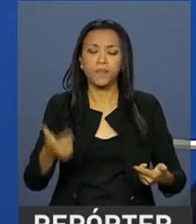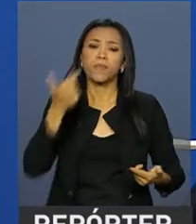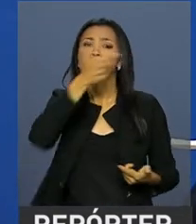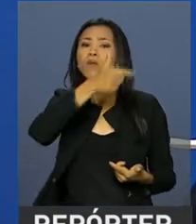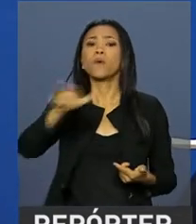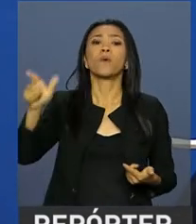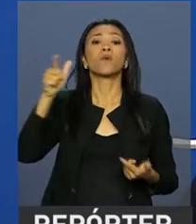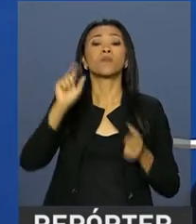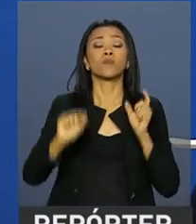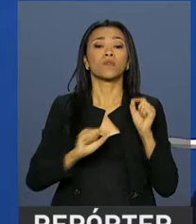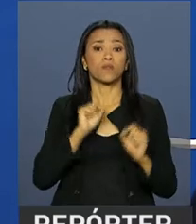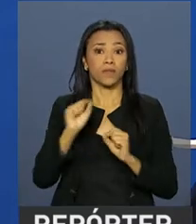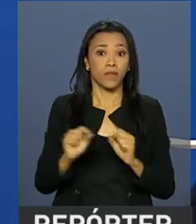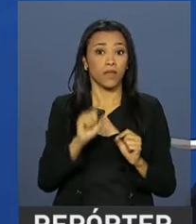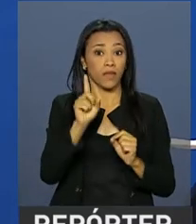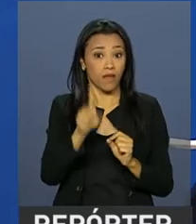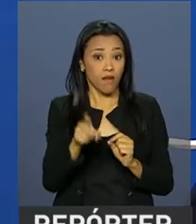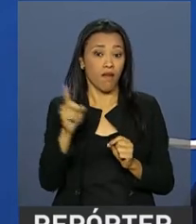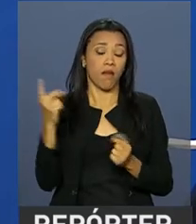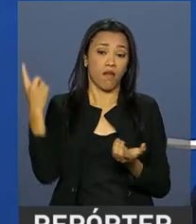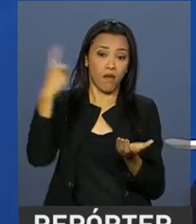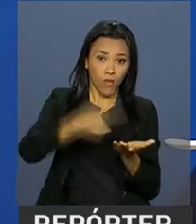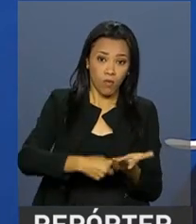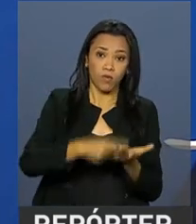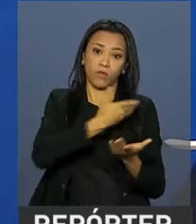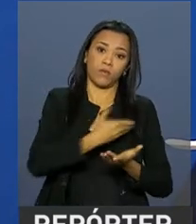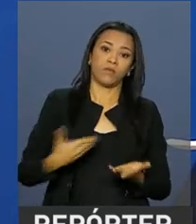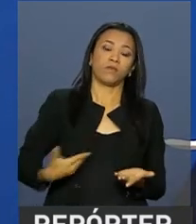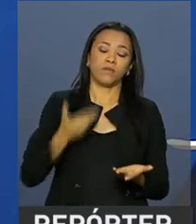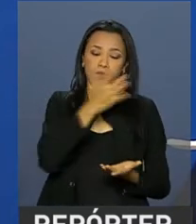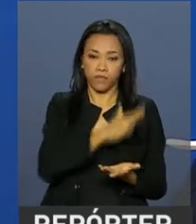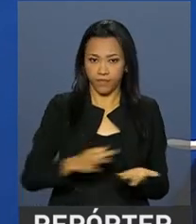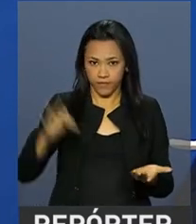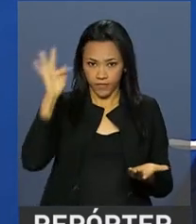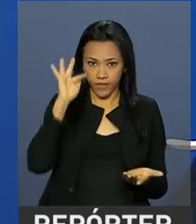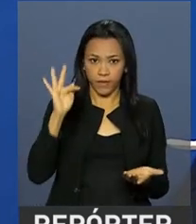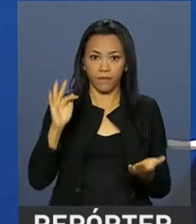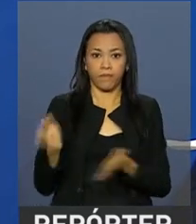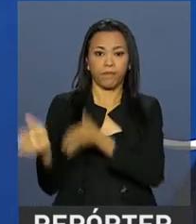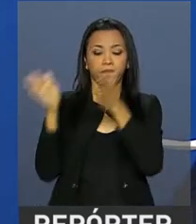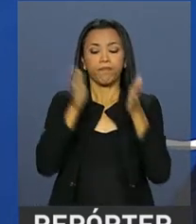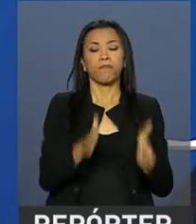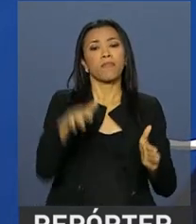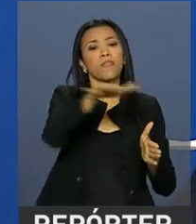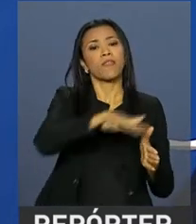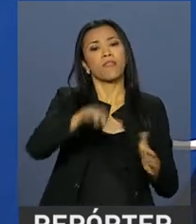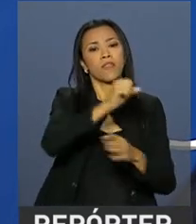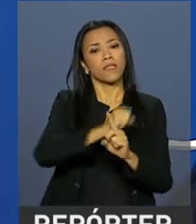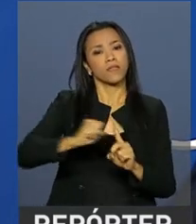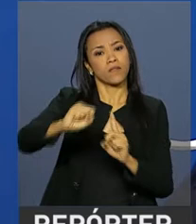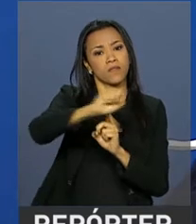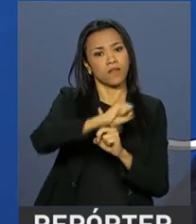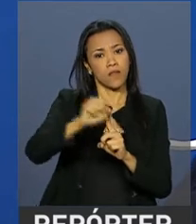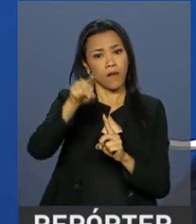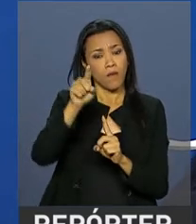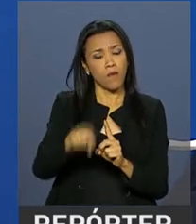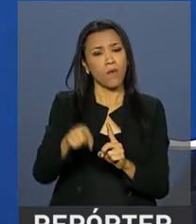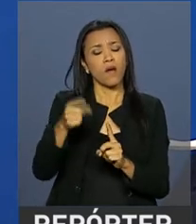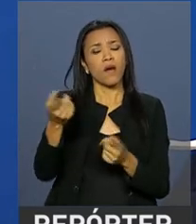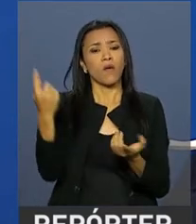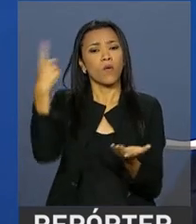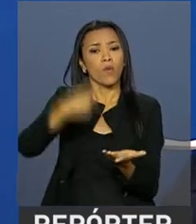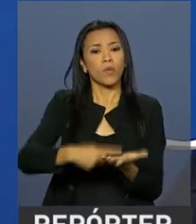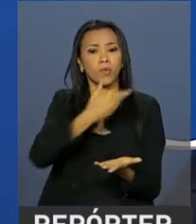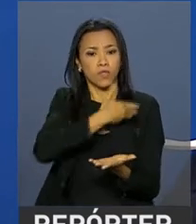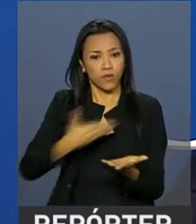que são competência da união na área social a união são definidas pelos